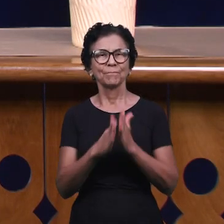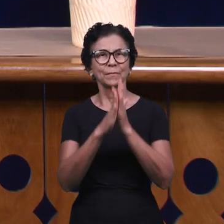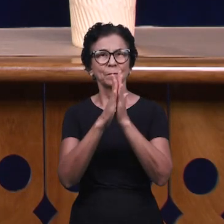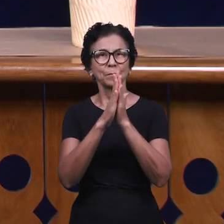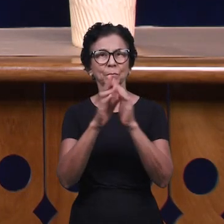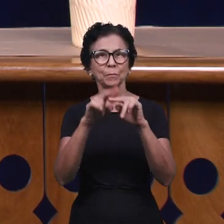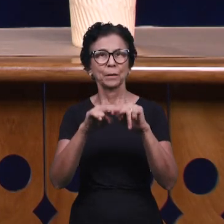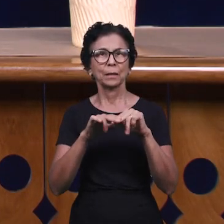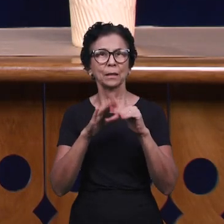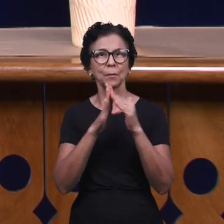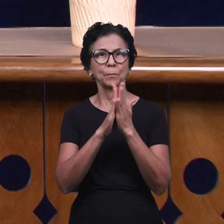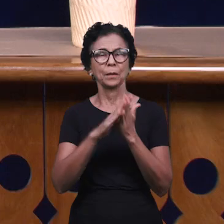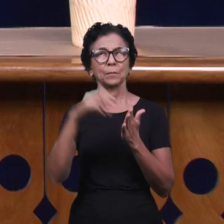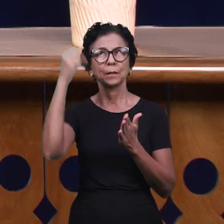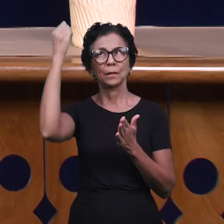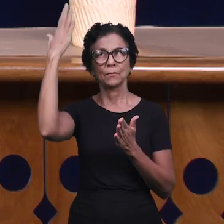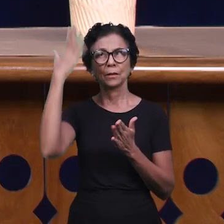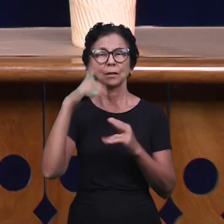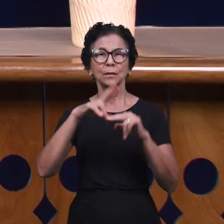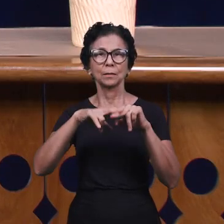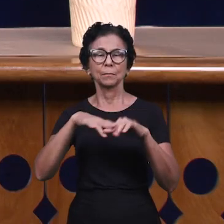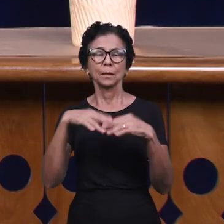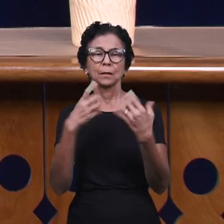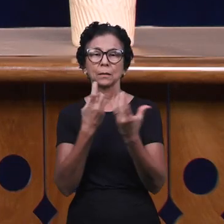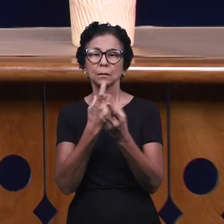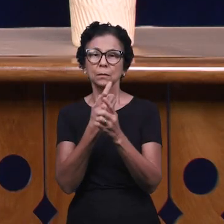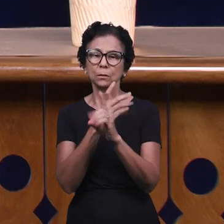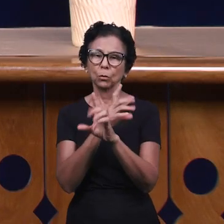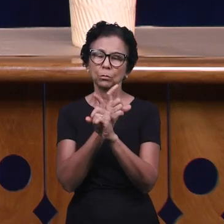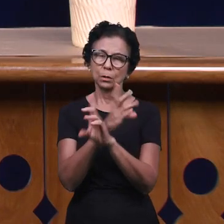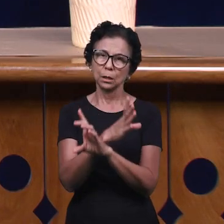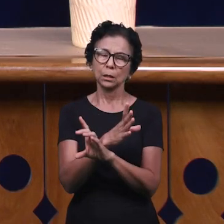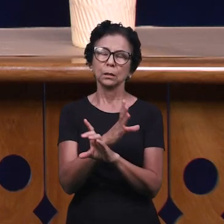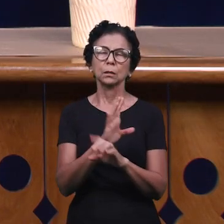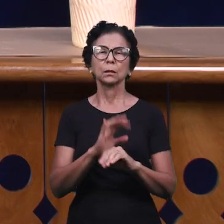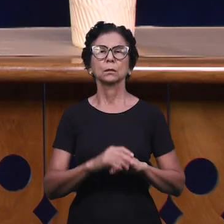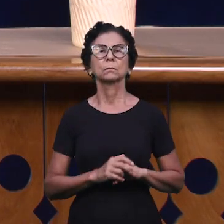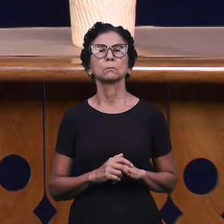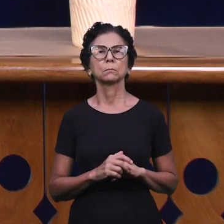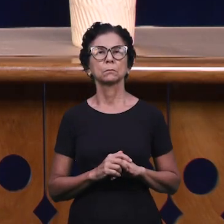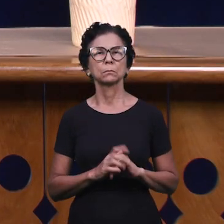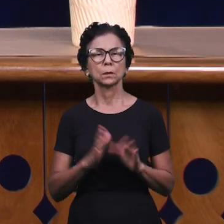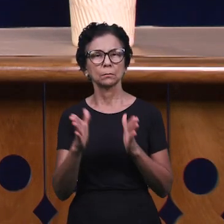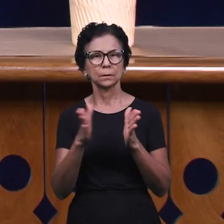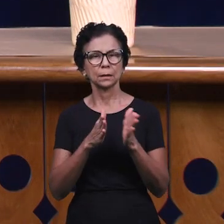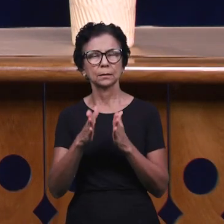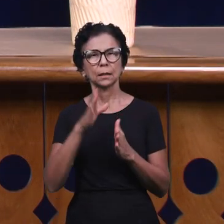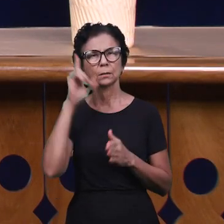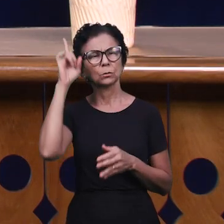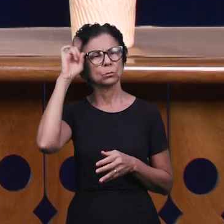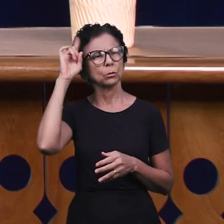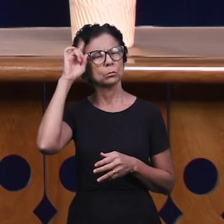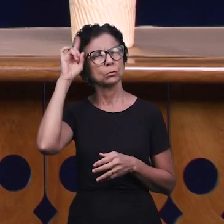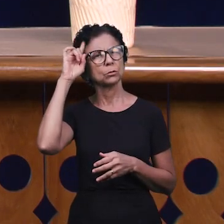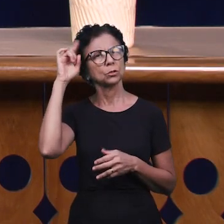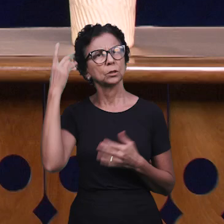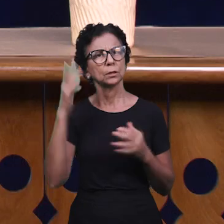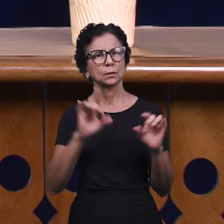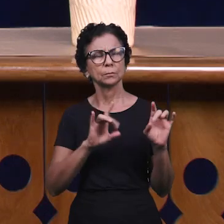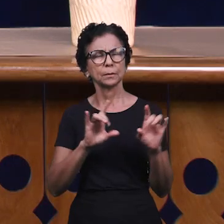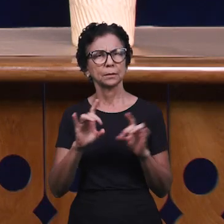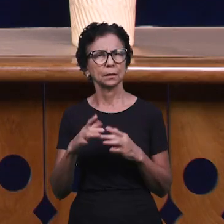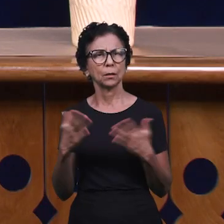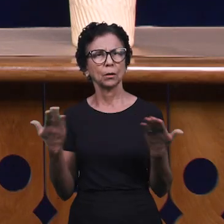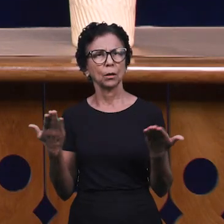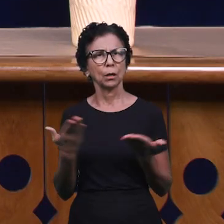doutrina a qual nós temos acesso todos os dias, em especial nesse dia,